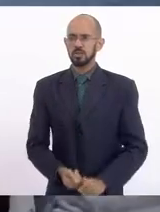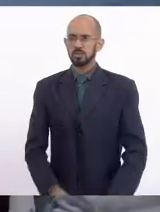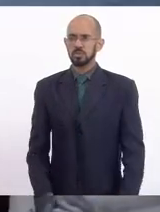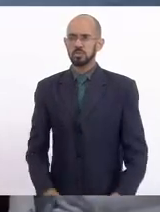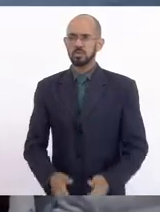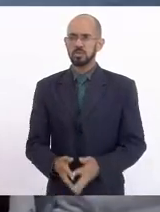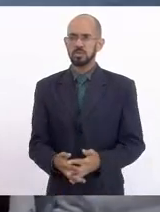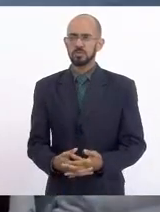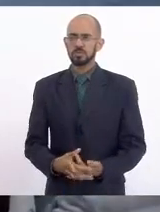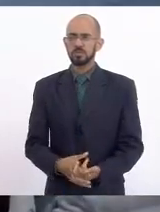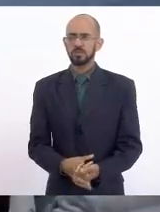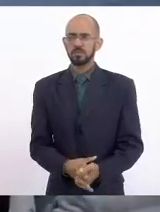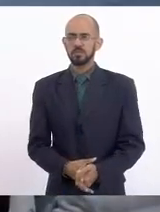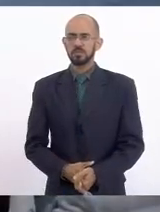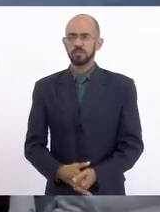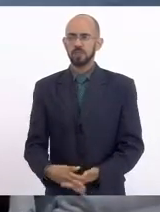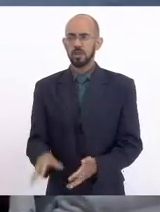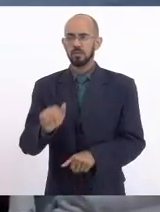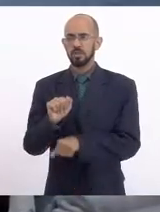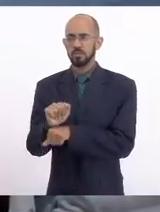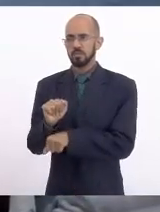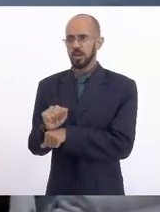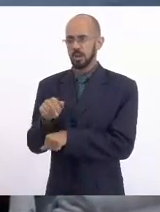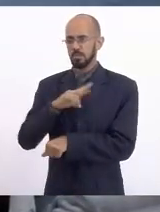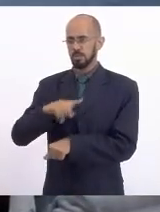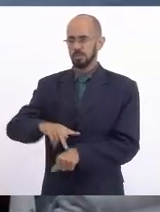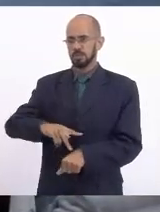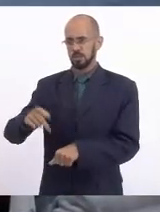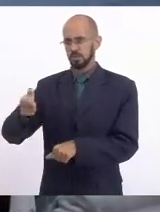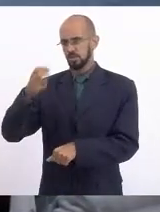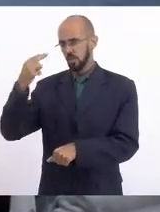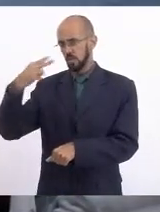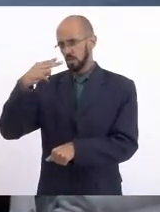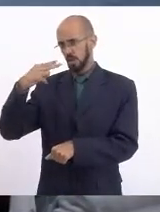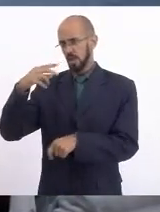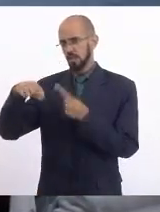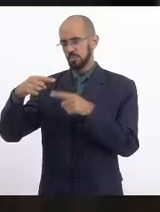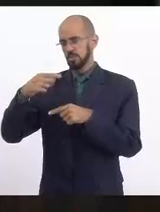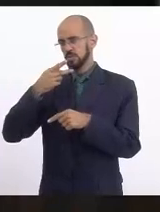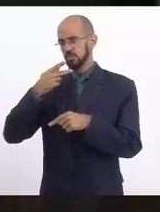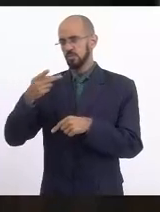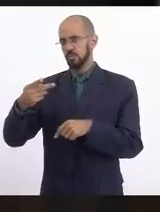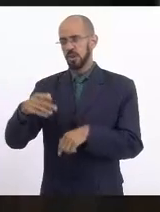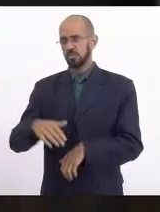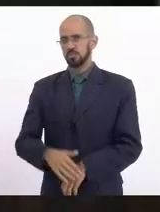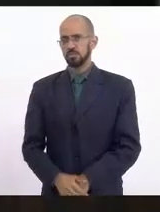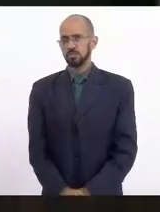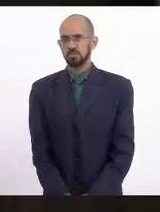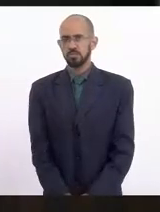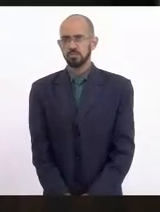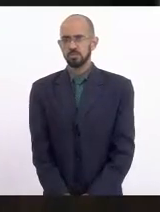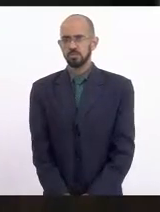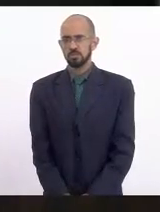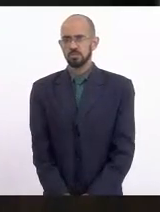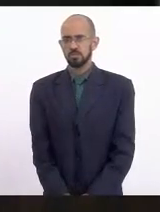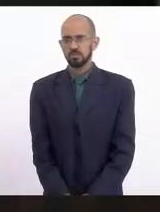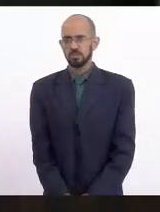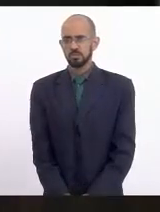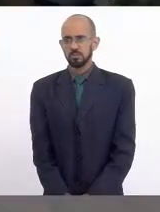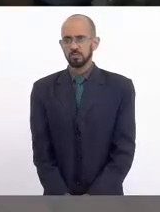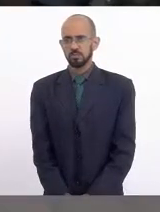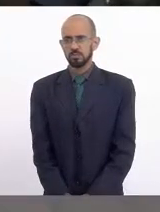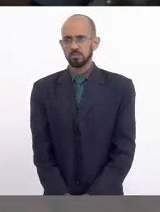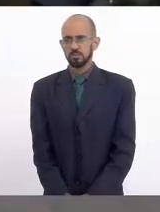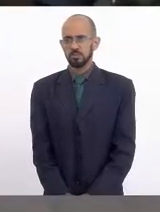é esperar quando o senhor puder a dar atenção eu falo e eu vou explicar vou silêncio que se trata não deixa eu só